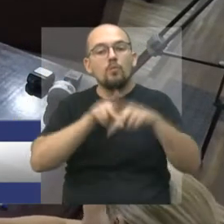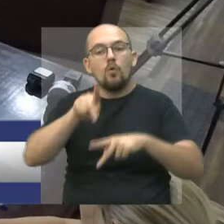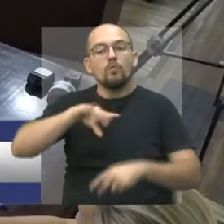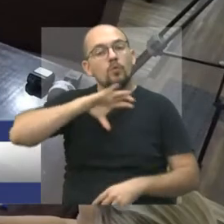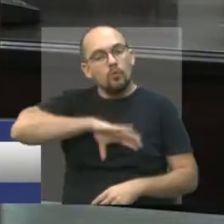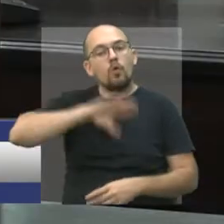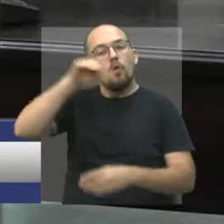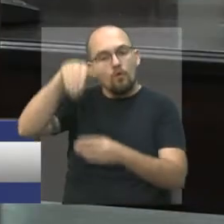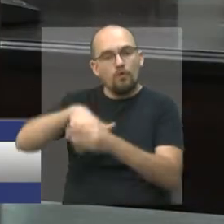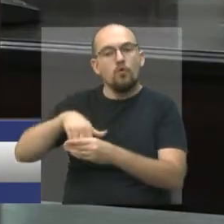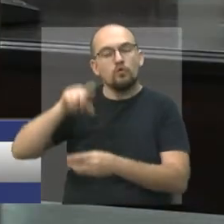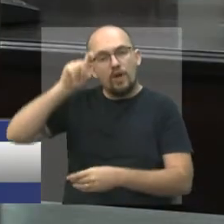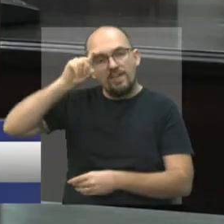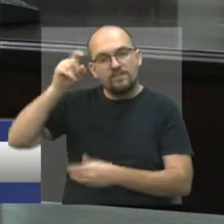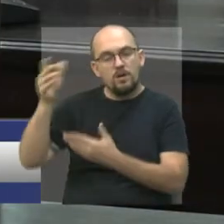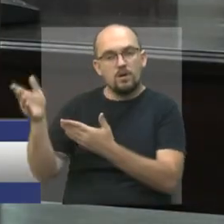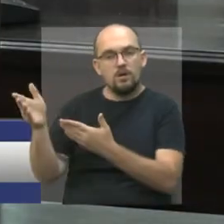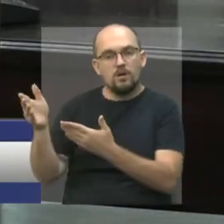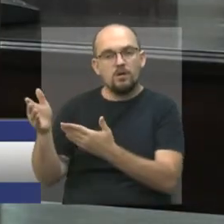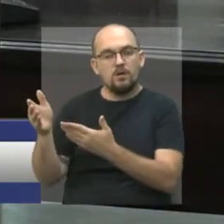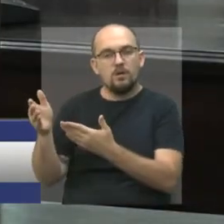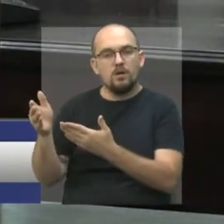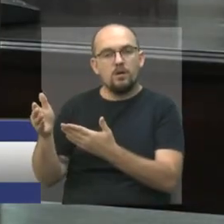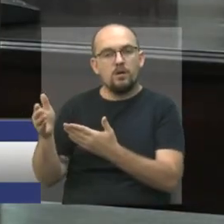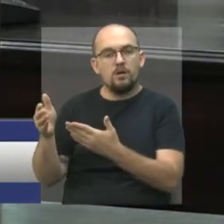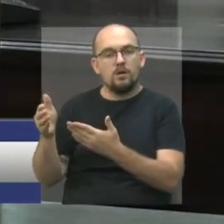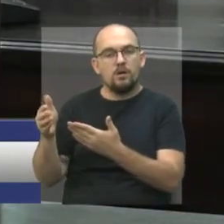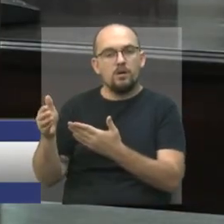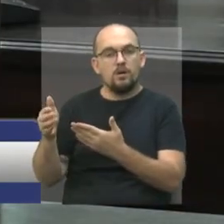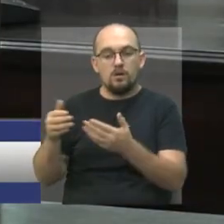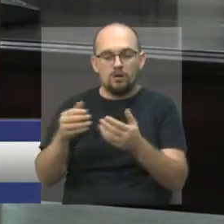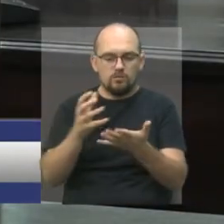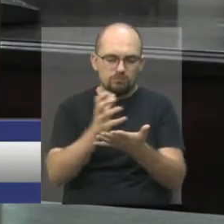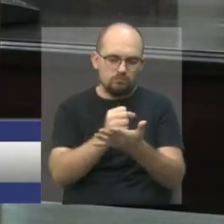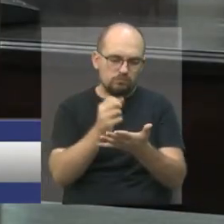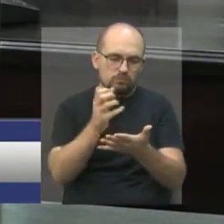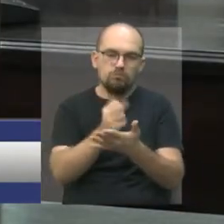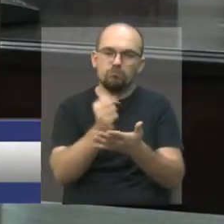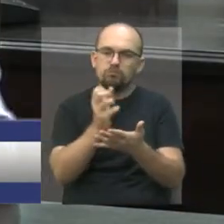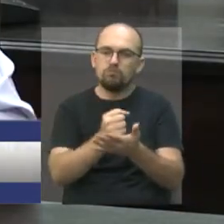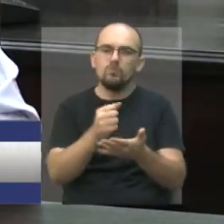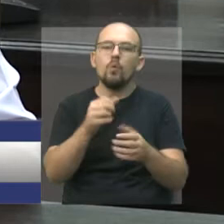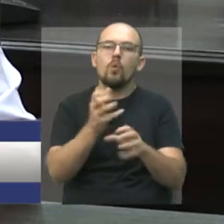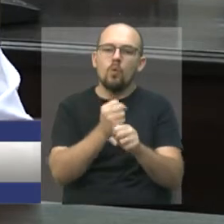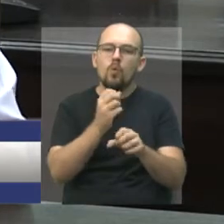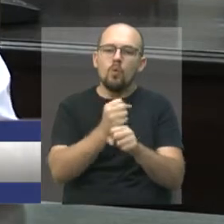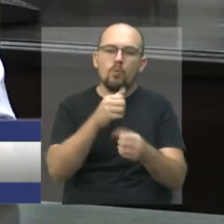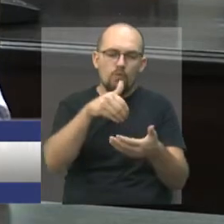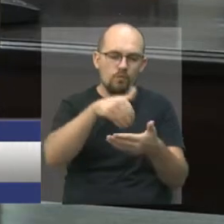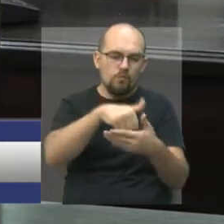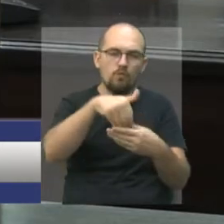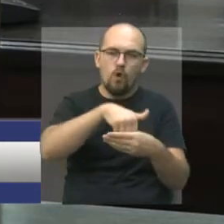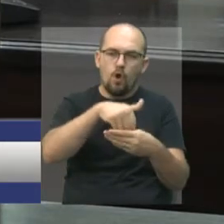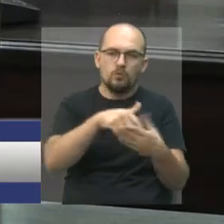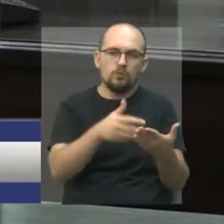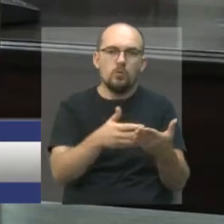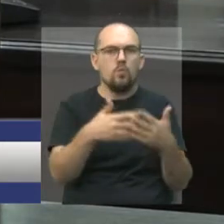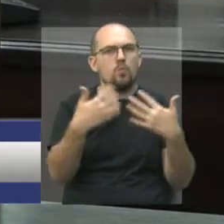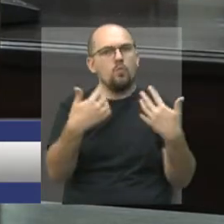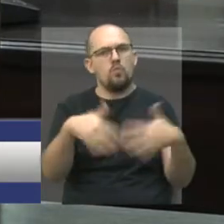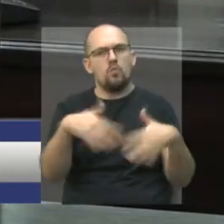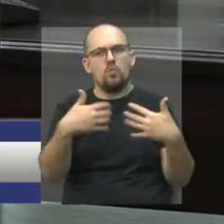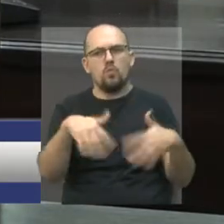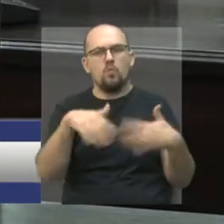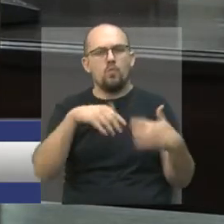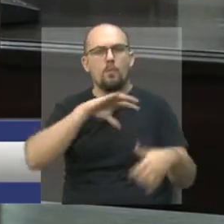votou no Ivan Cassaro, pelo menos na abertura das urnas. Os votos lá foram maior para ele do que os outros demais